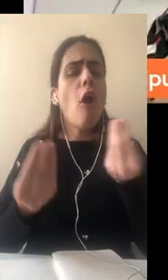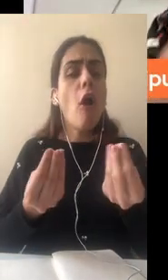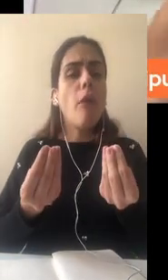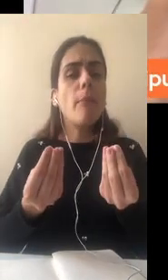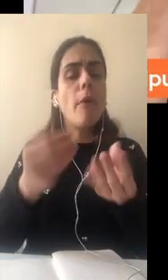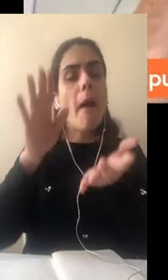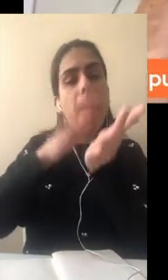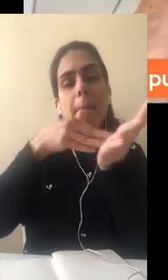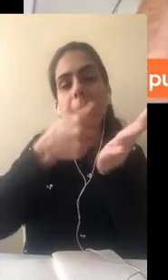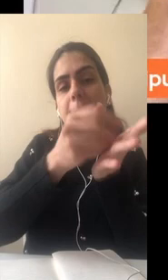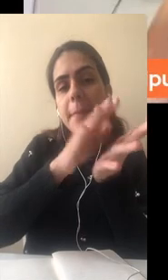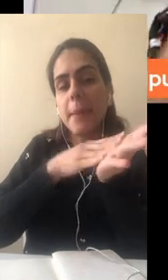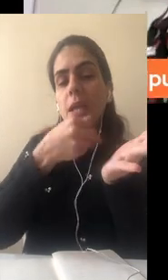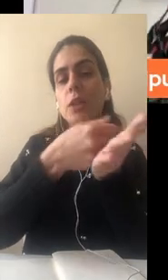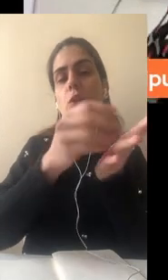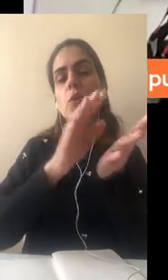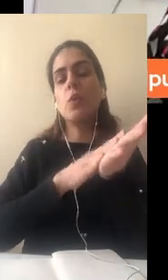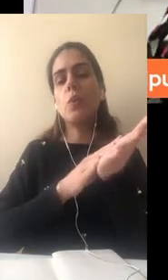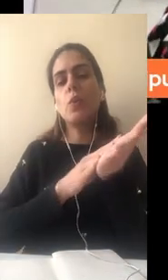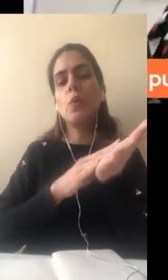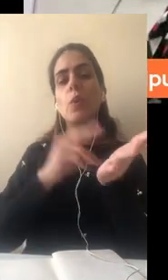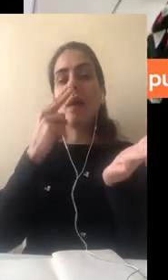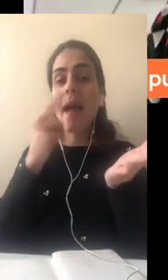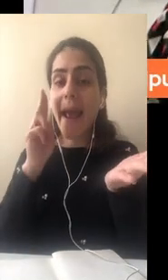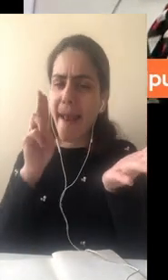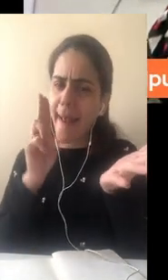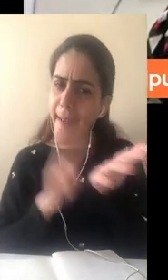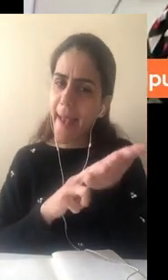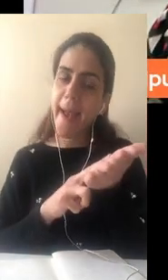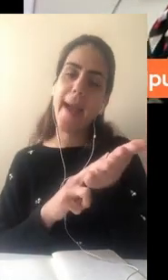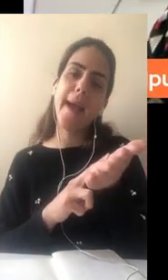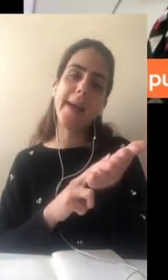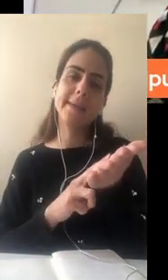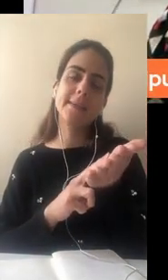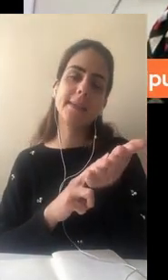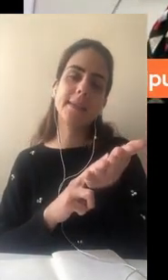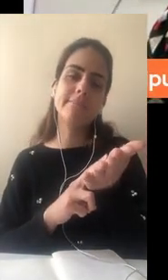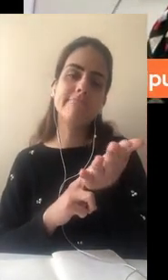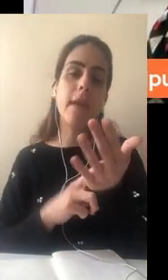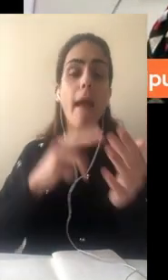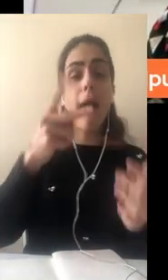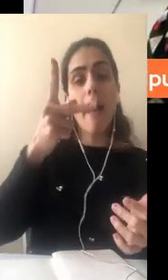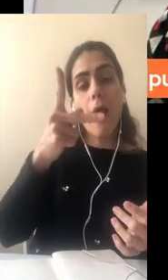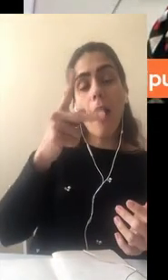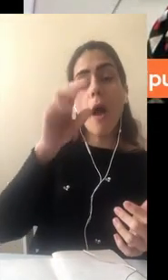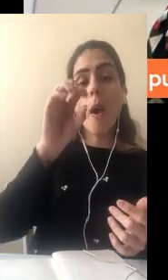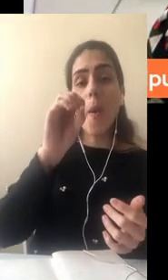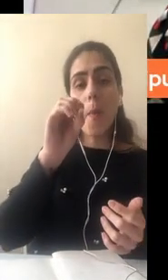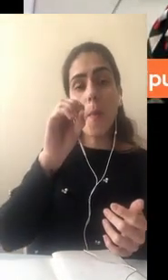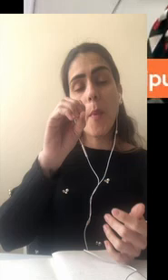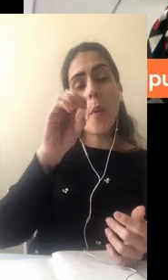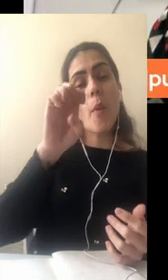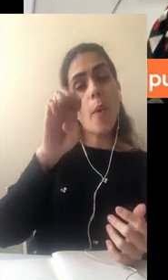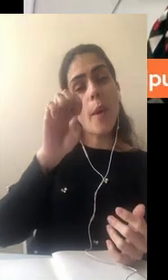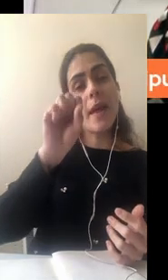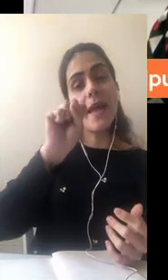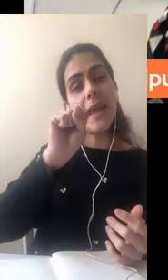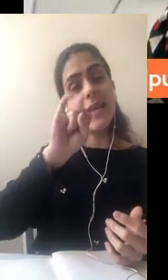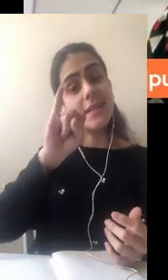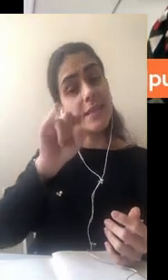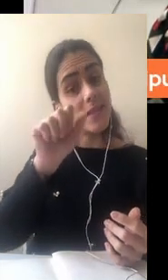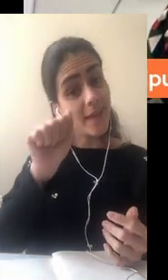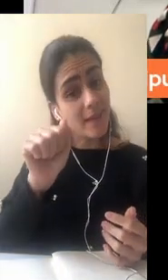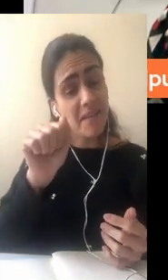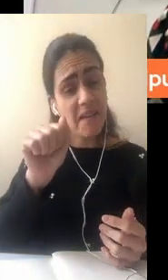uma pintura, por uma outra expressão artística do que representar a